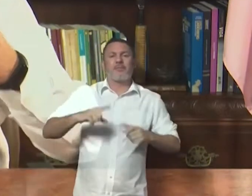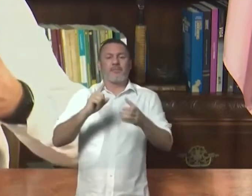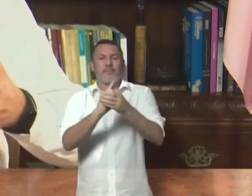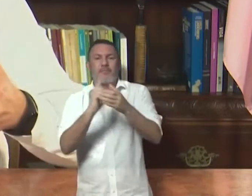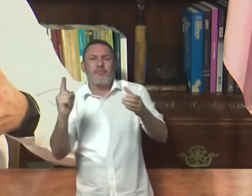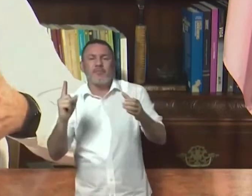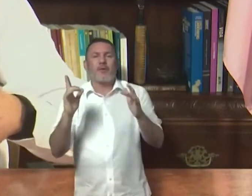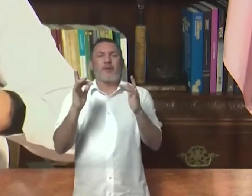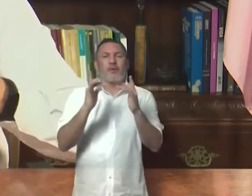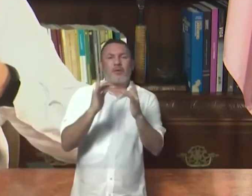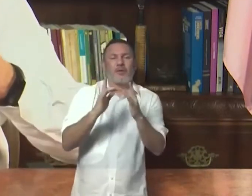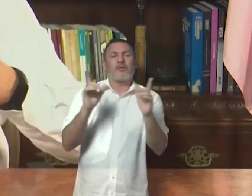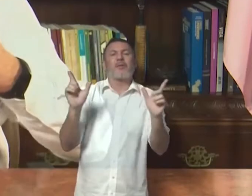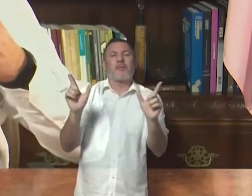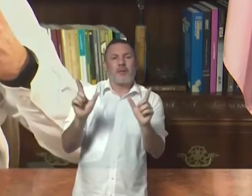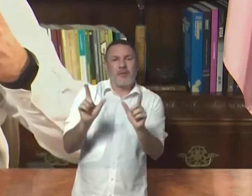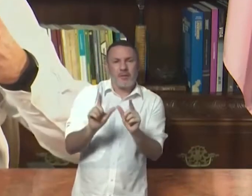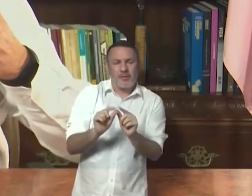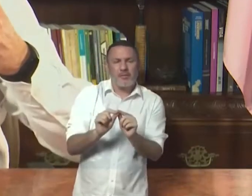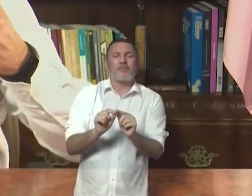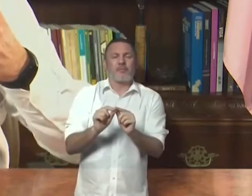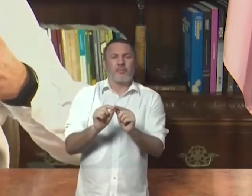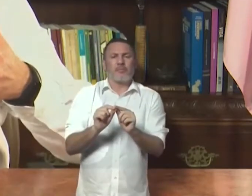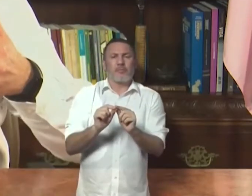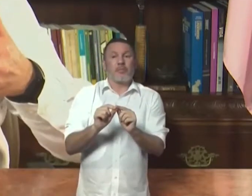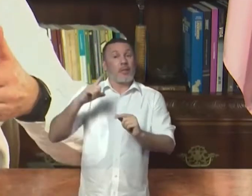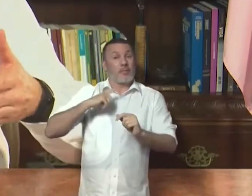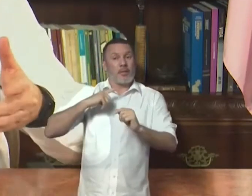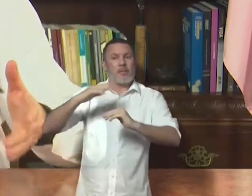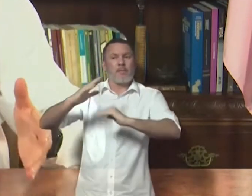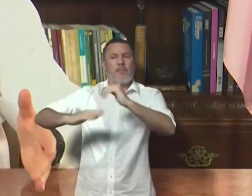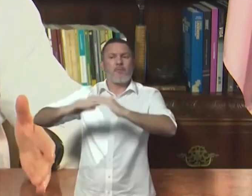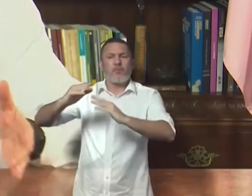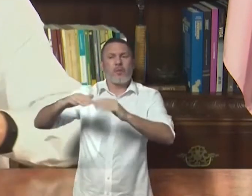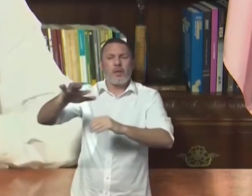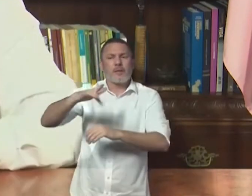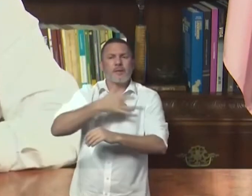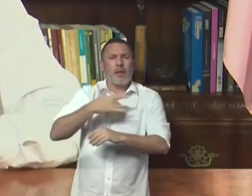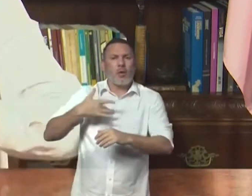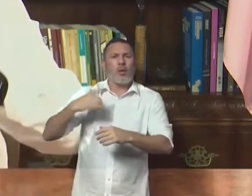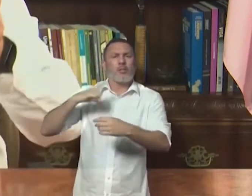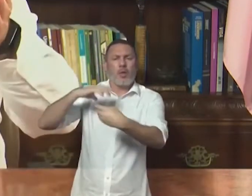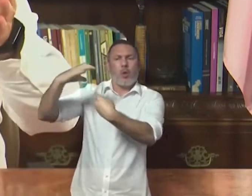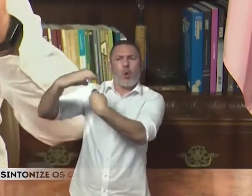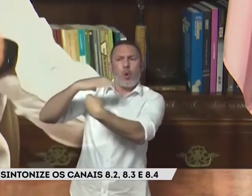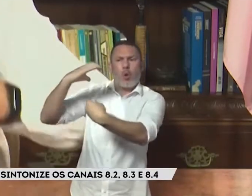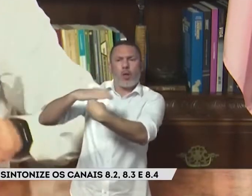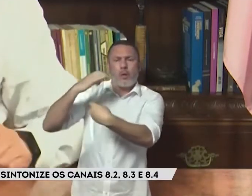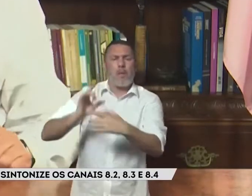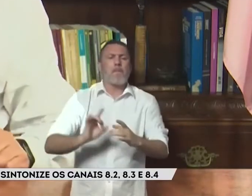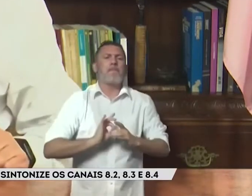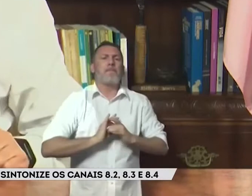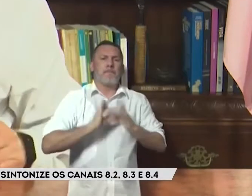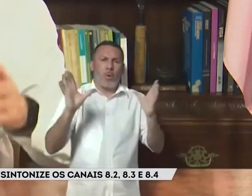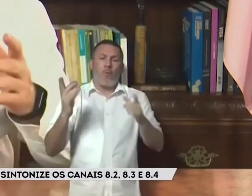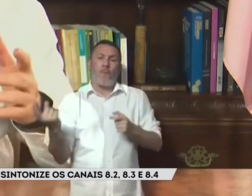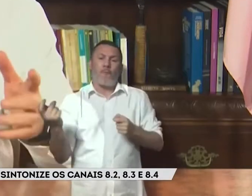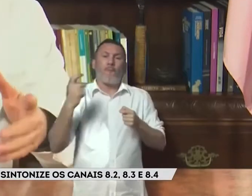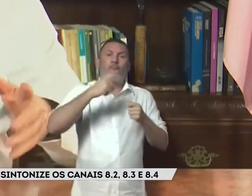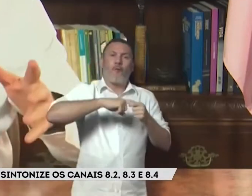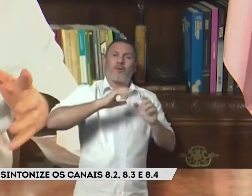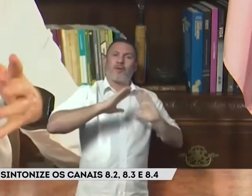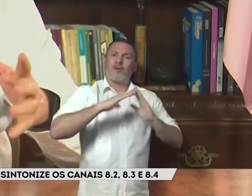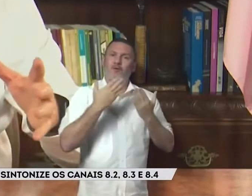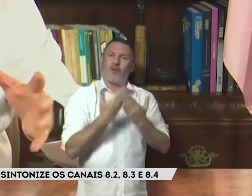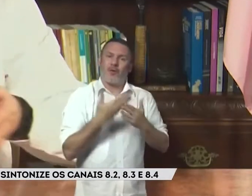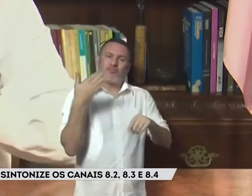gente puder, por orientação dos profissionais de saúde, retornar presencialmente, o Vitor está coordenando, o secretário Vitor